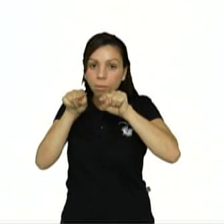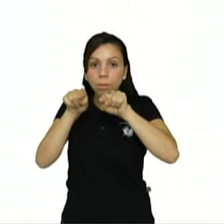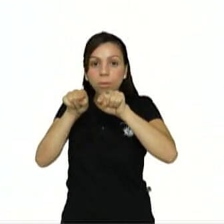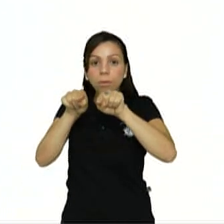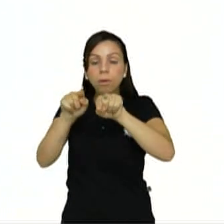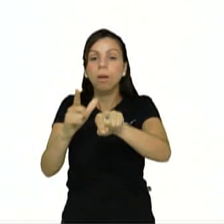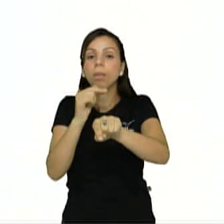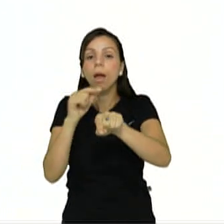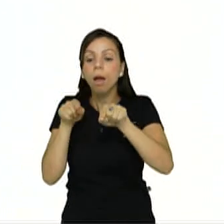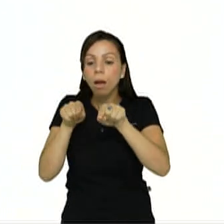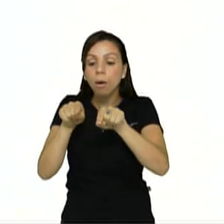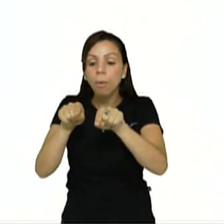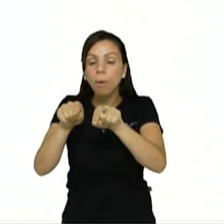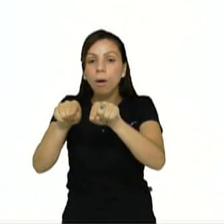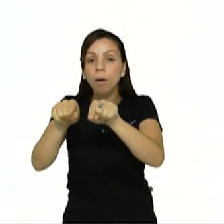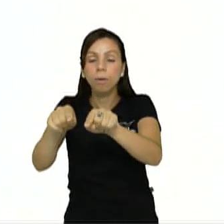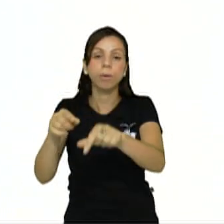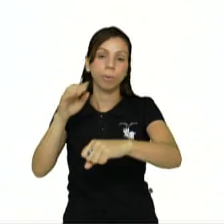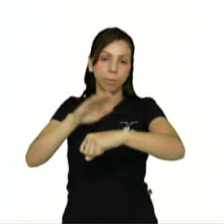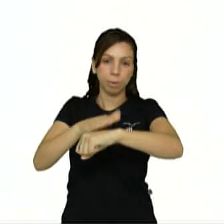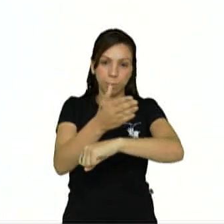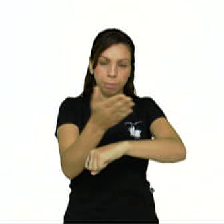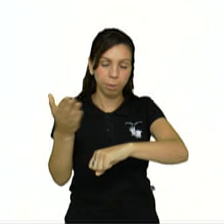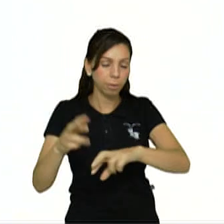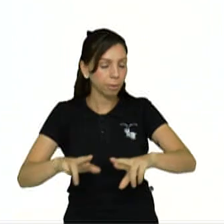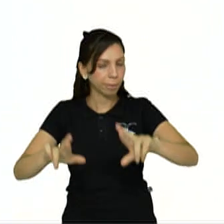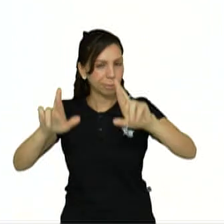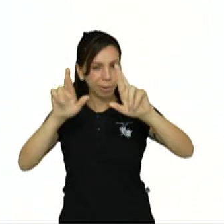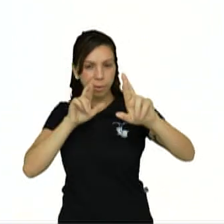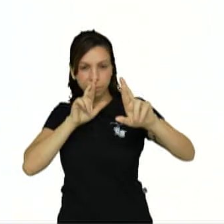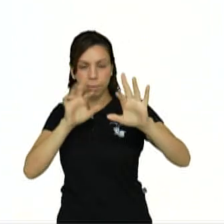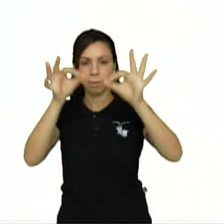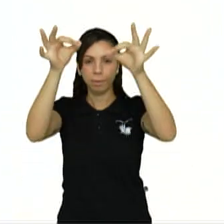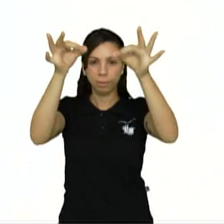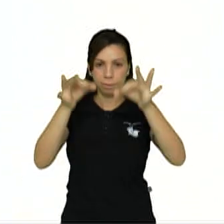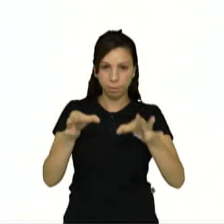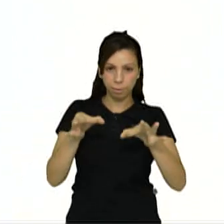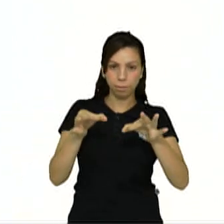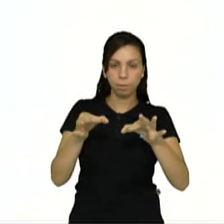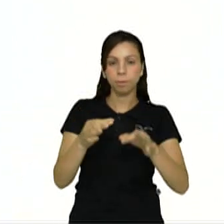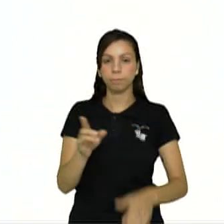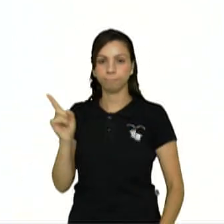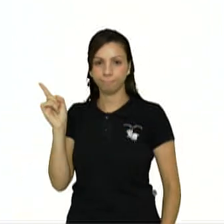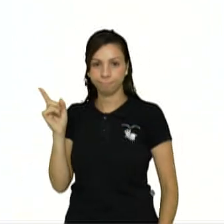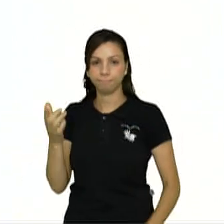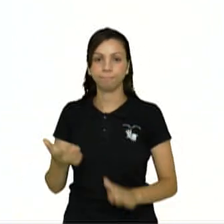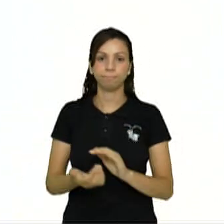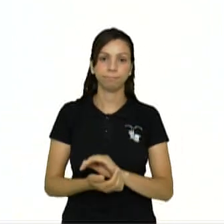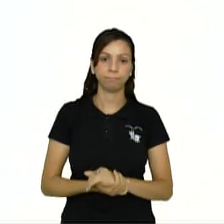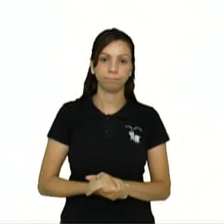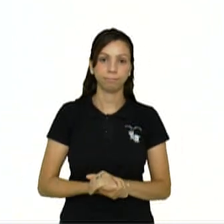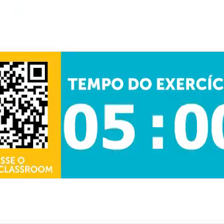correnteza. Pessoal, um instante de tempo para você e eu espero que você acerte esse quiz.